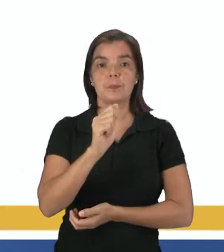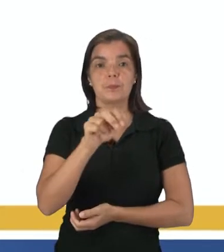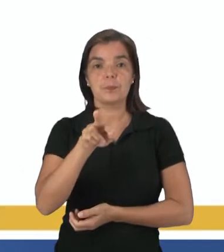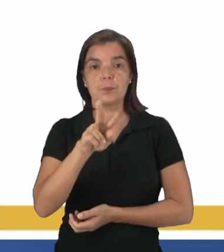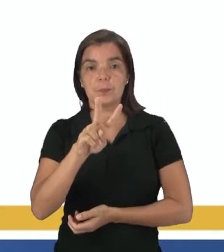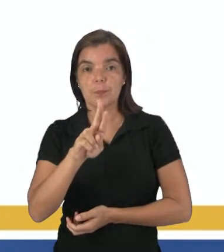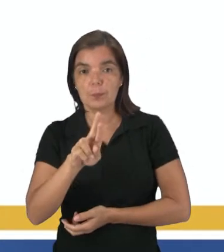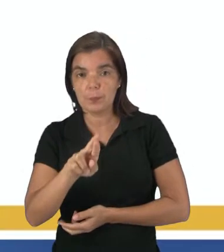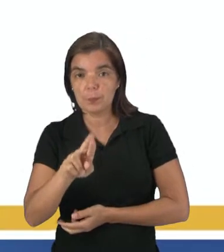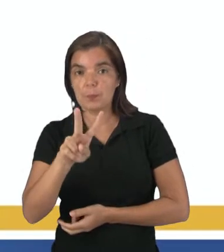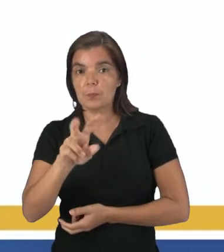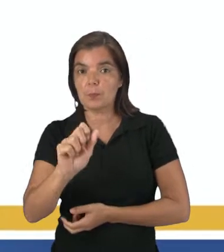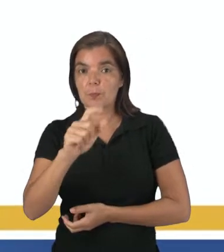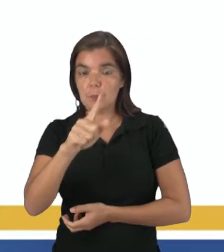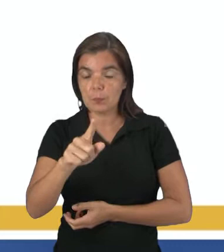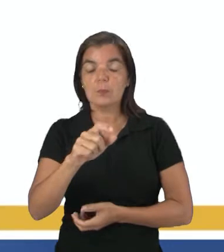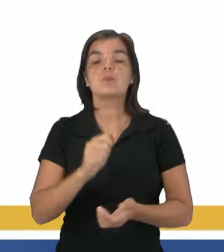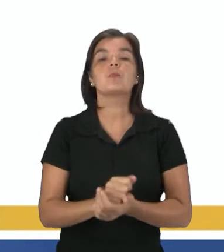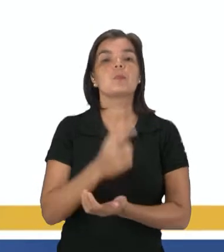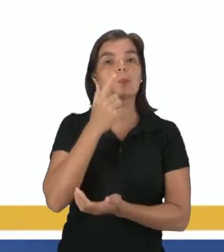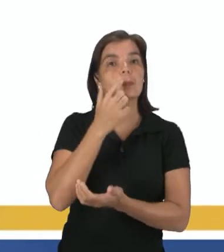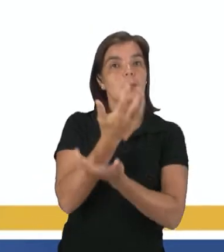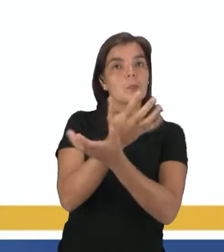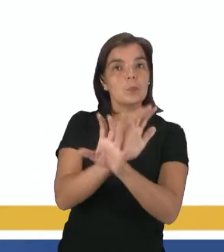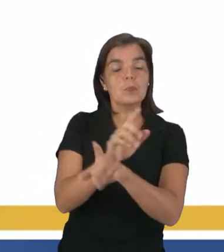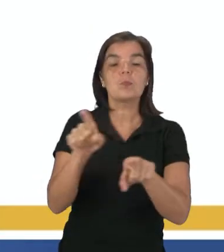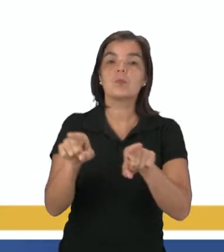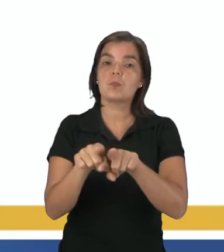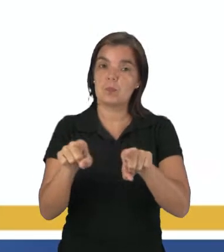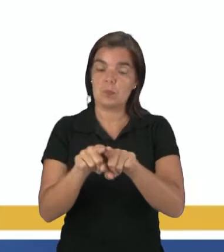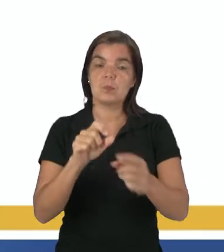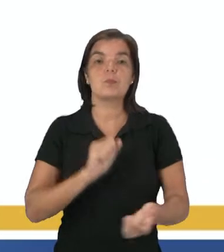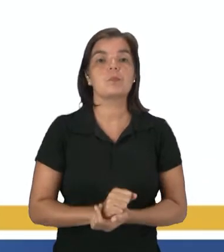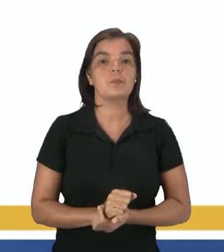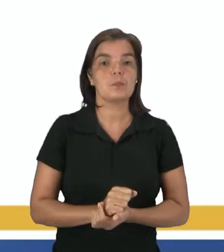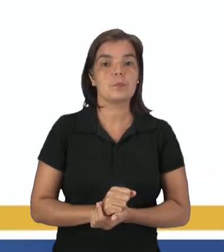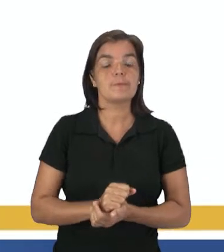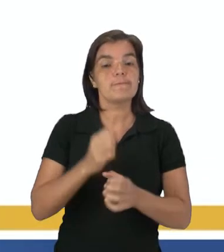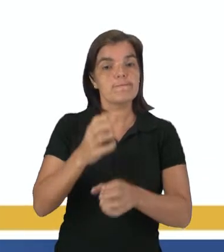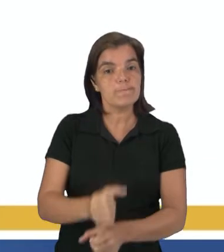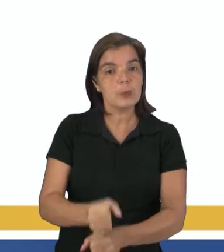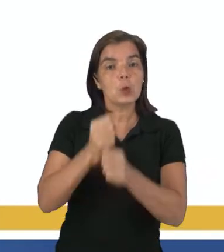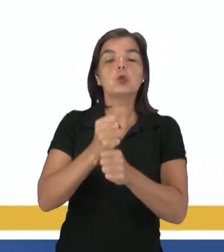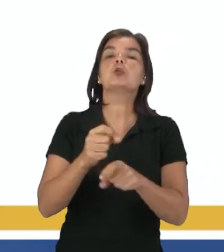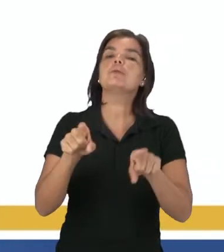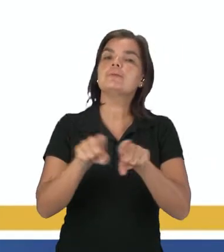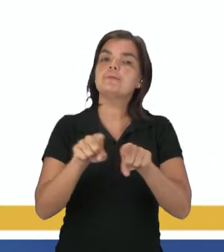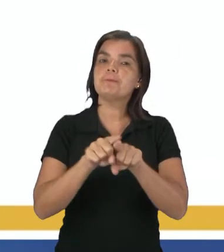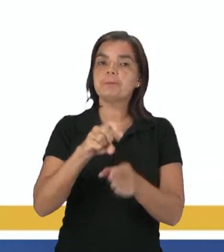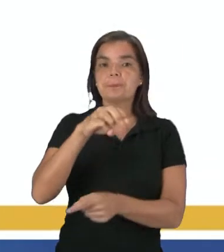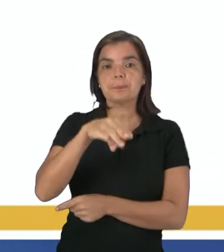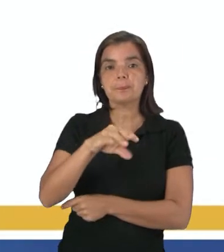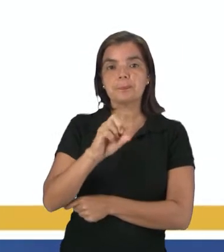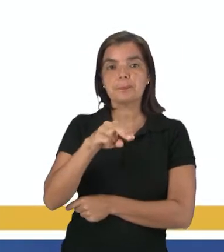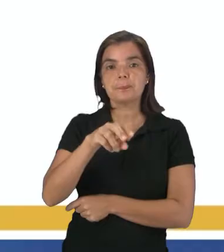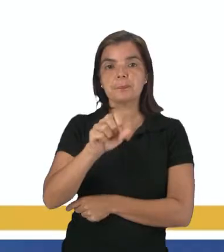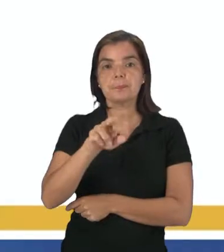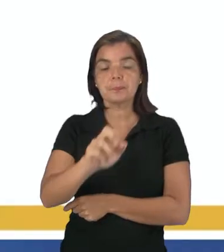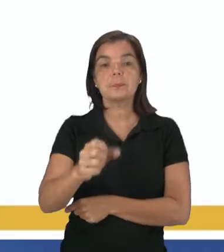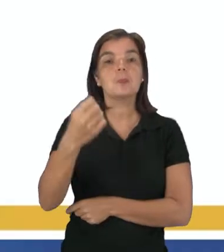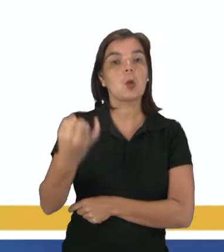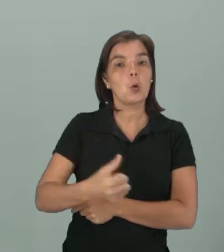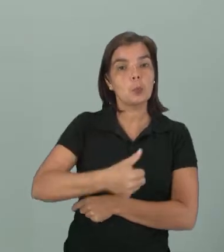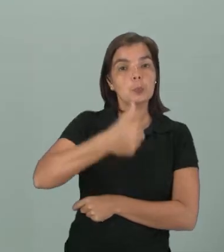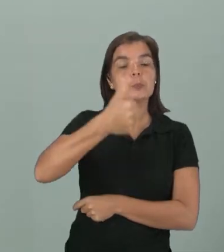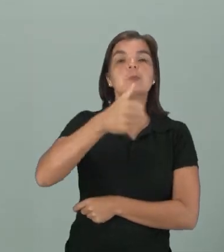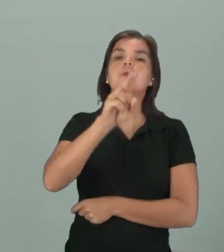carvão, ele é um combustível fóssil que é extraído da exploração de minerais e foi o primeiro a ser utilizado em